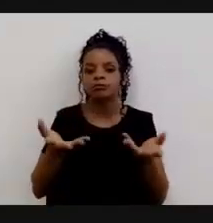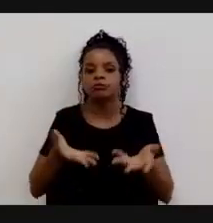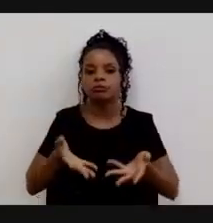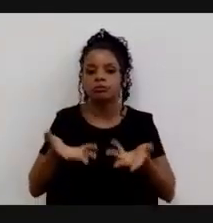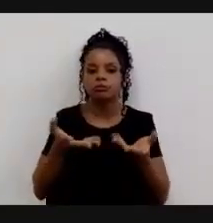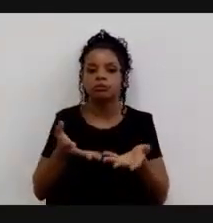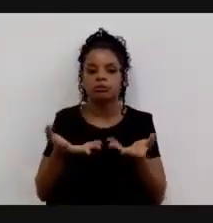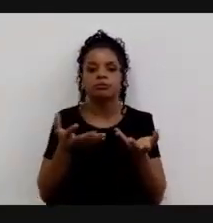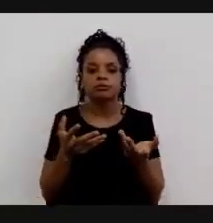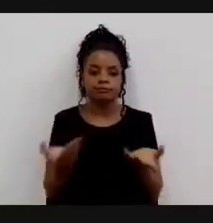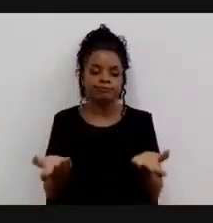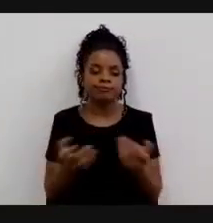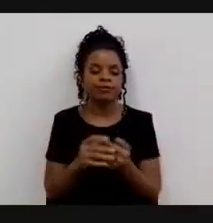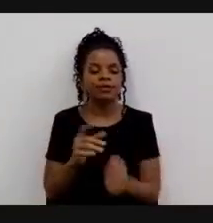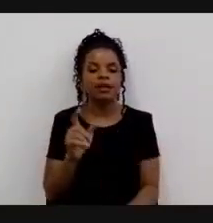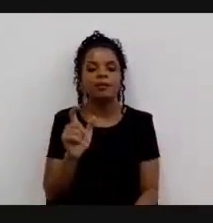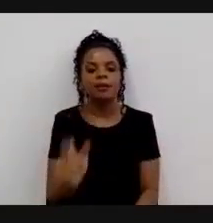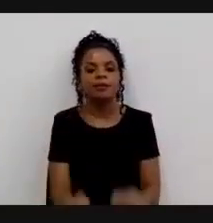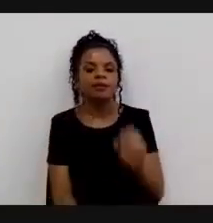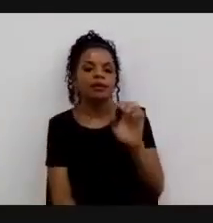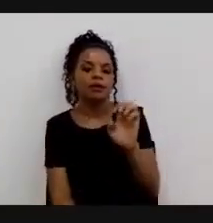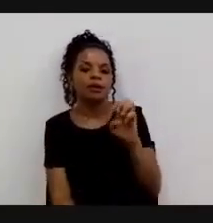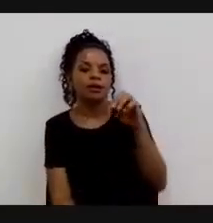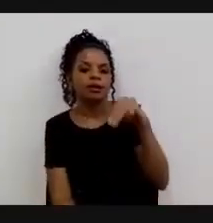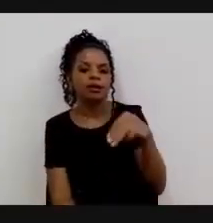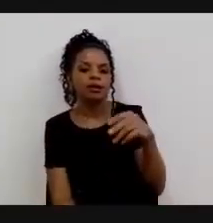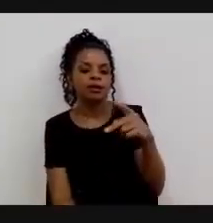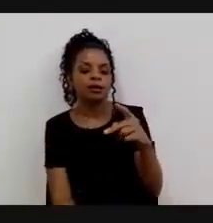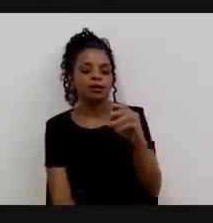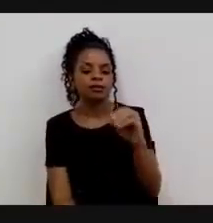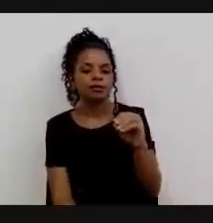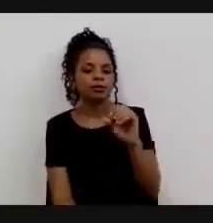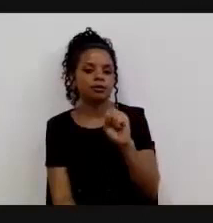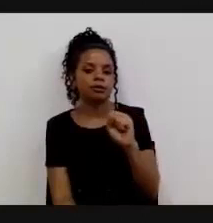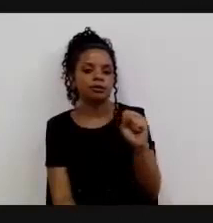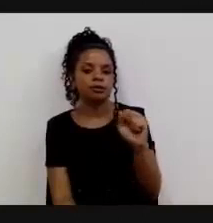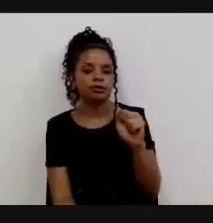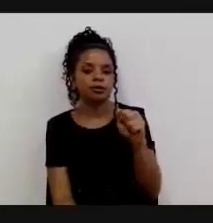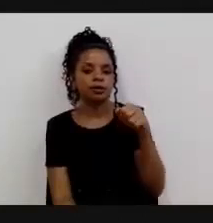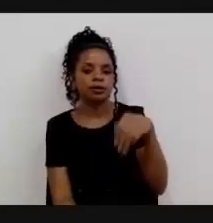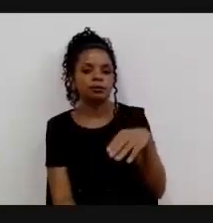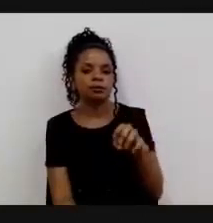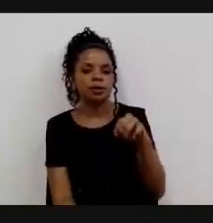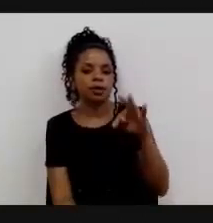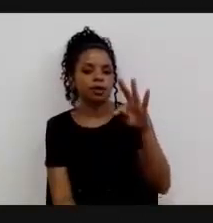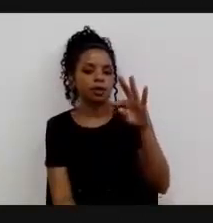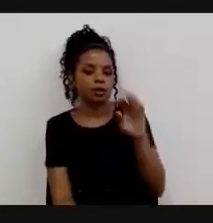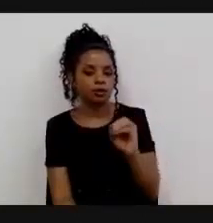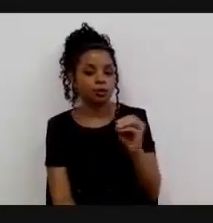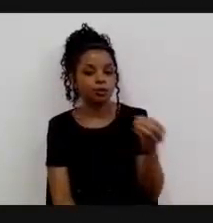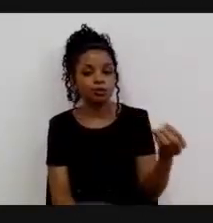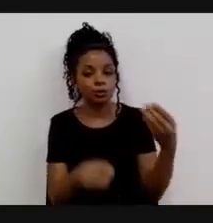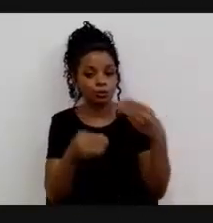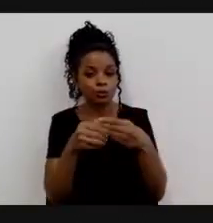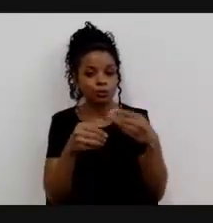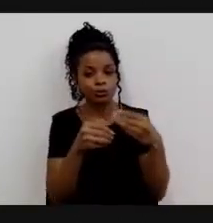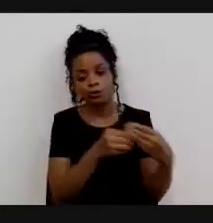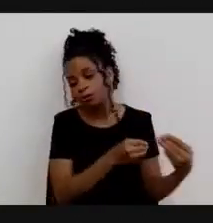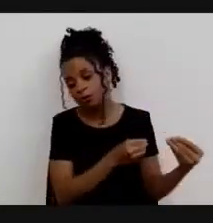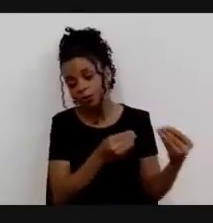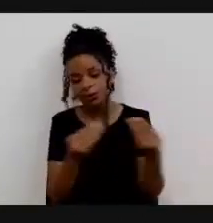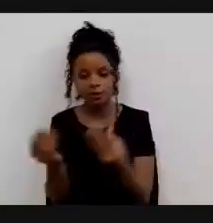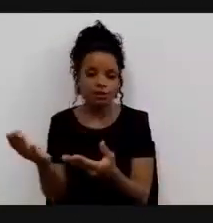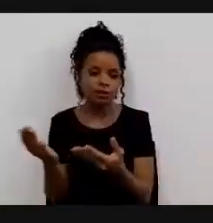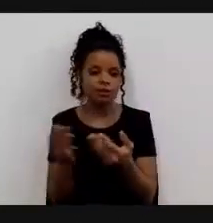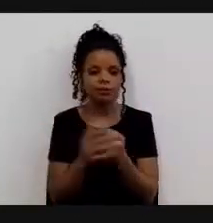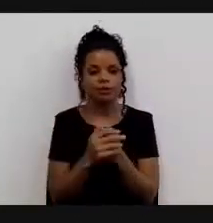gosto desse termo, empossamento, não sei quem foi que criou esse termo, de empossamento das transferências chegadas nos municípios.